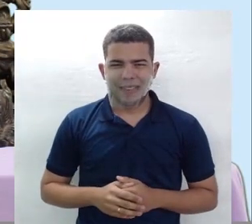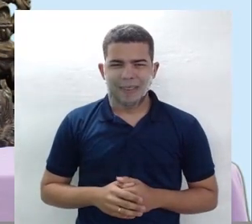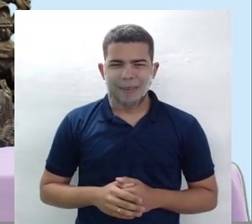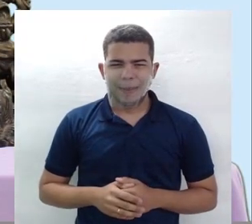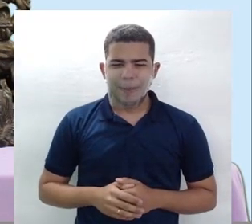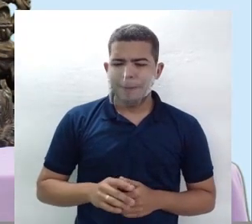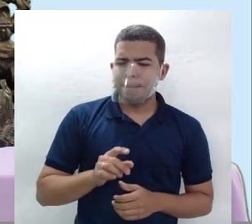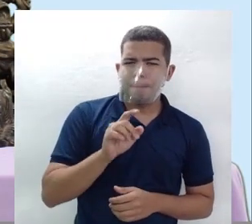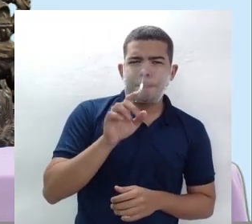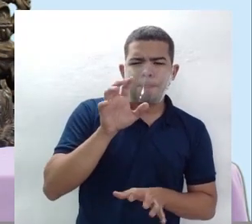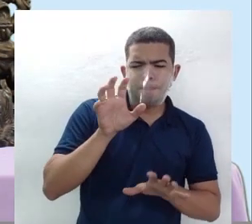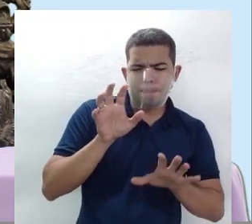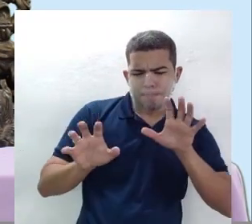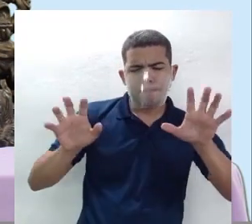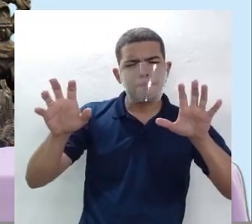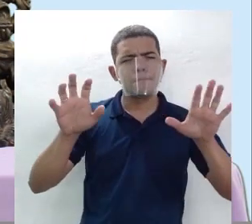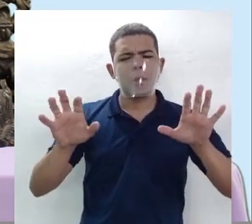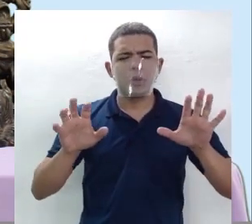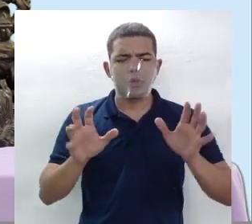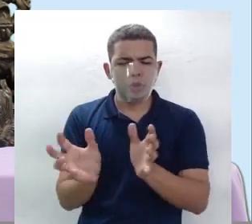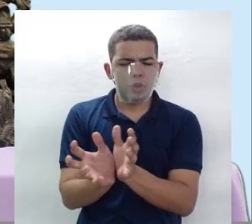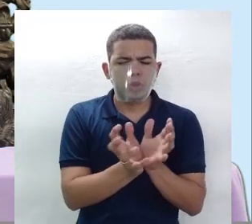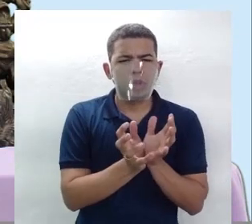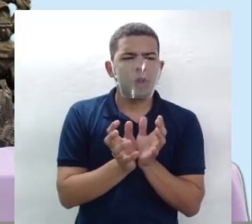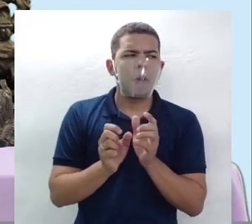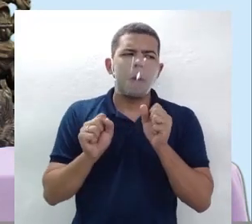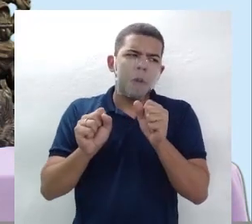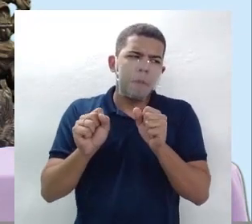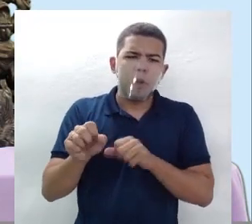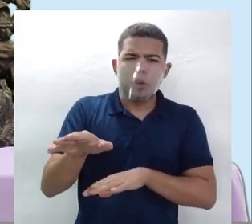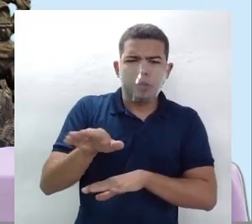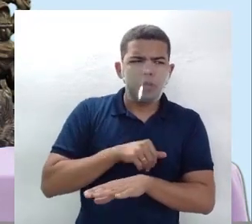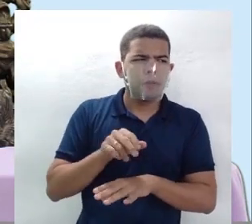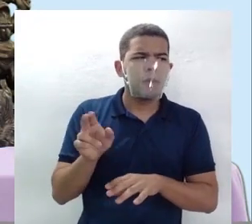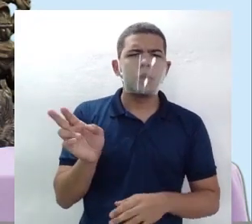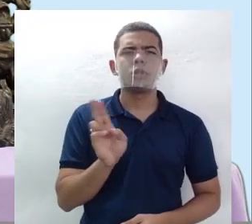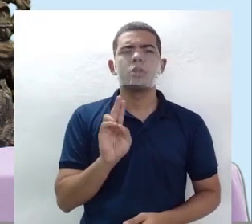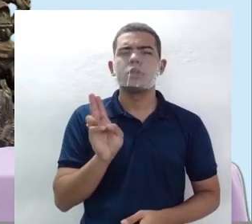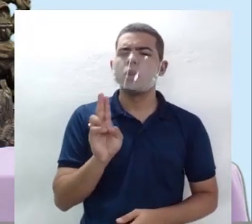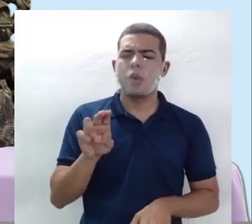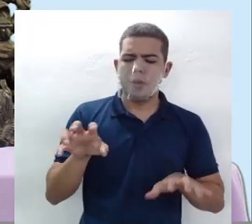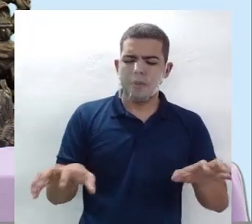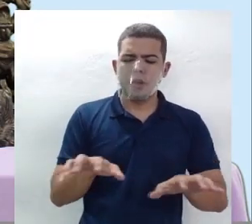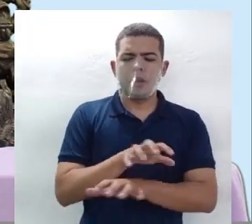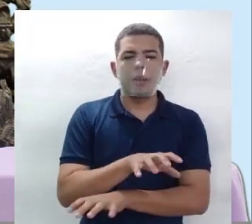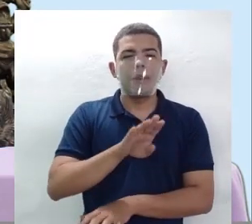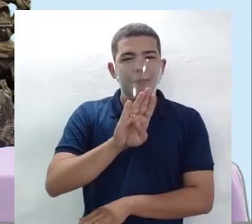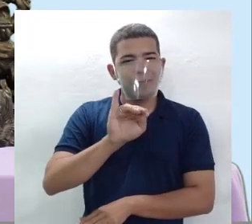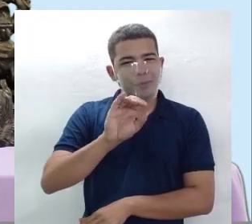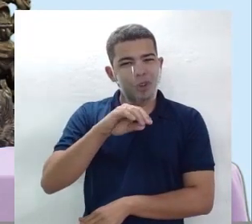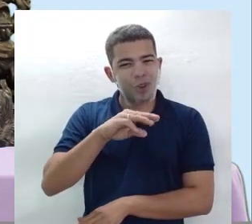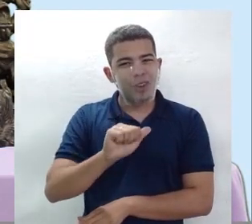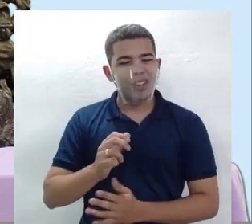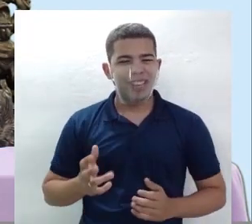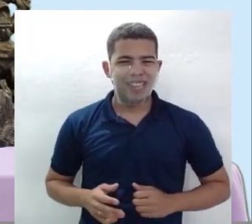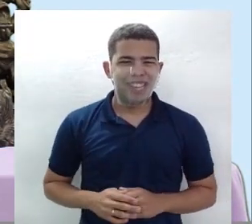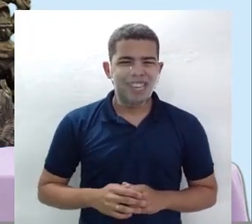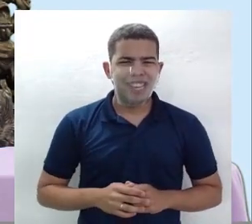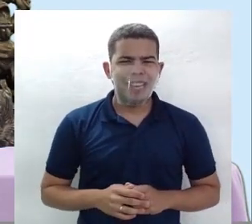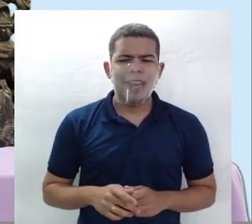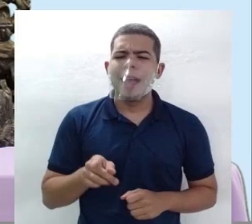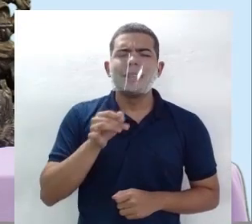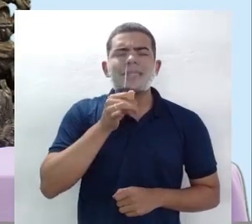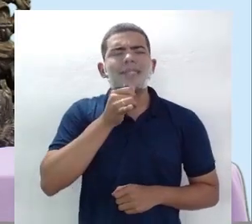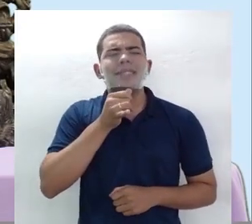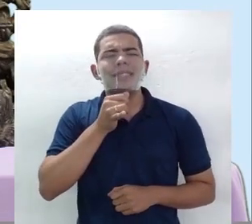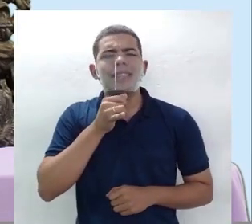do conjunto a gente pode chamar isso daí de biomas. E exemplos desses